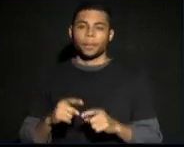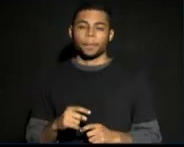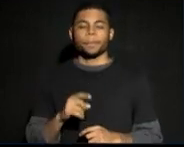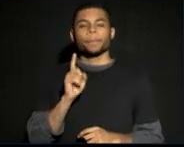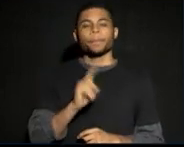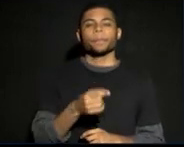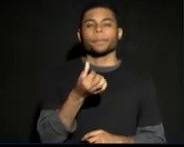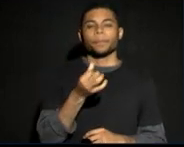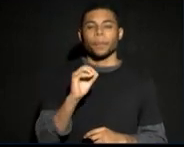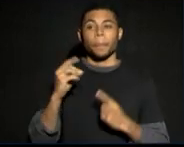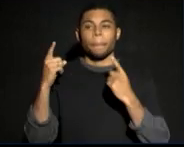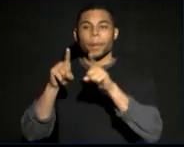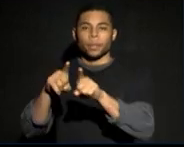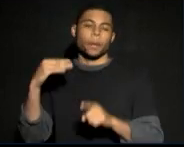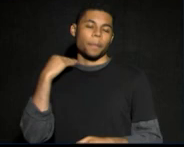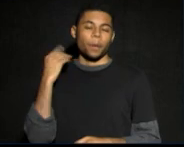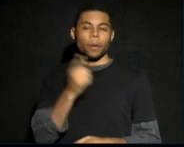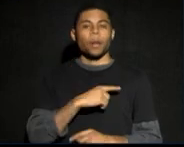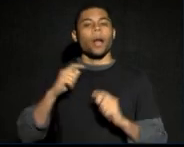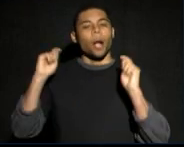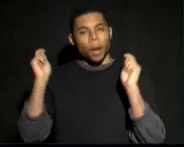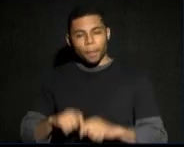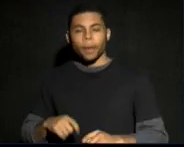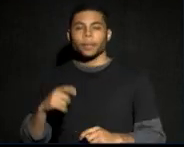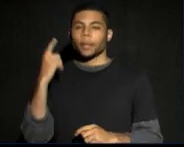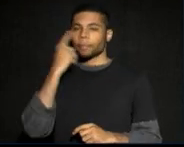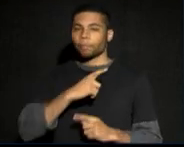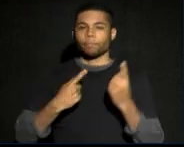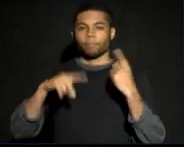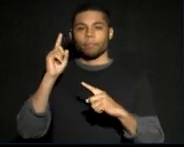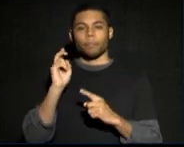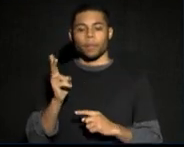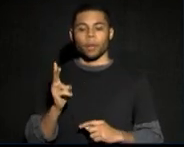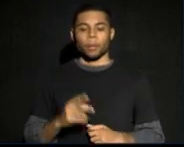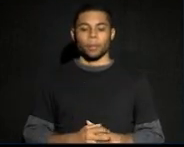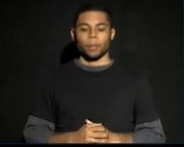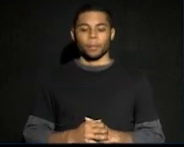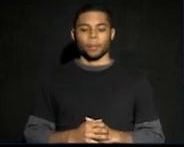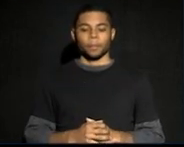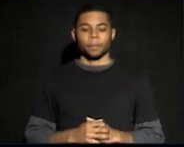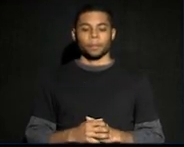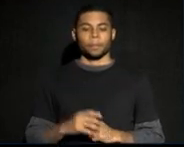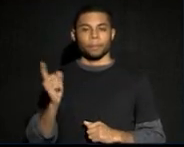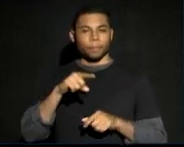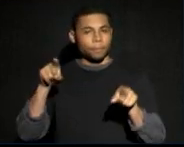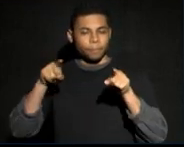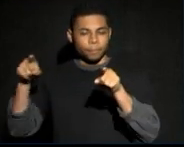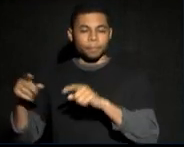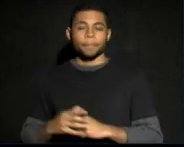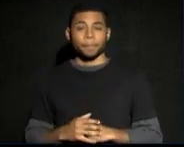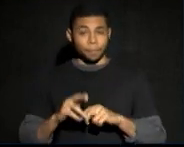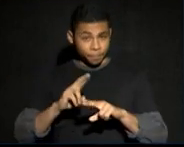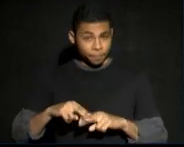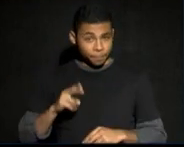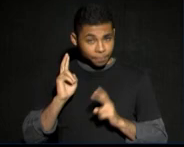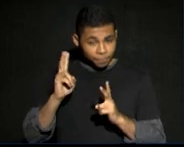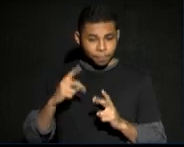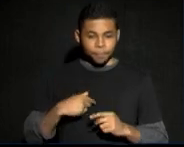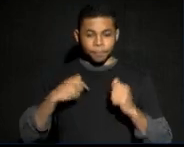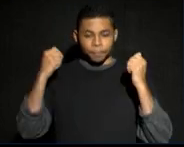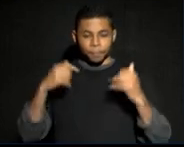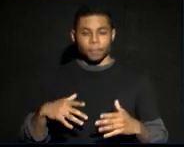que são seis os parceiros bancários com capacidade de fazer essa capilarização na ponta dando a competição então